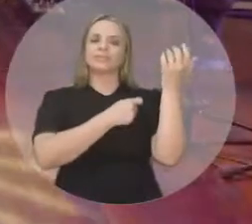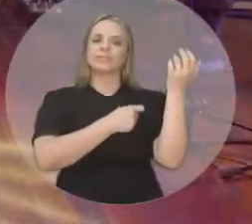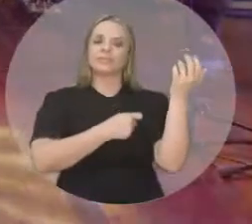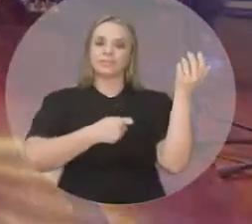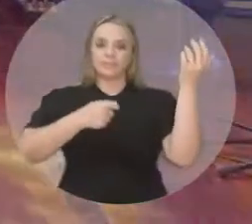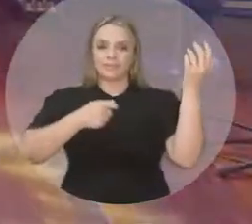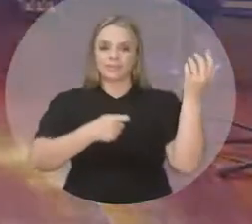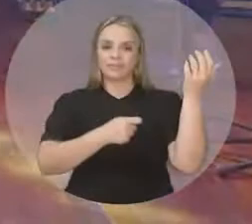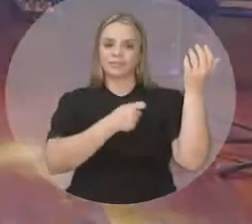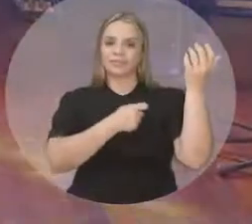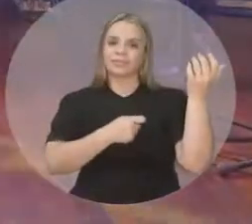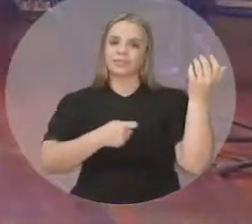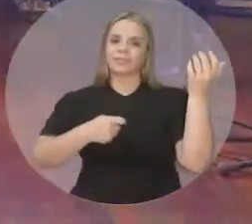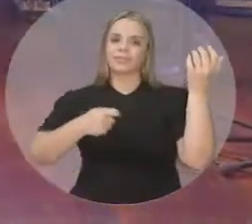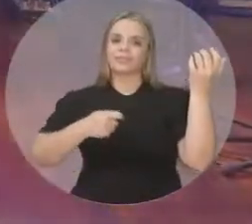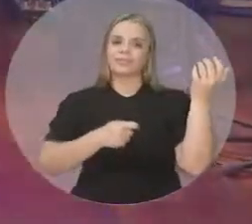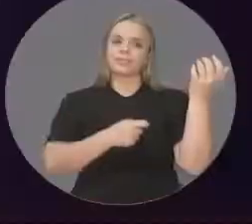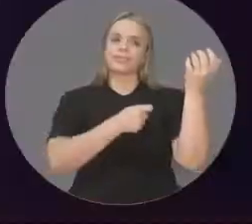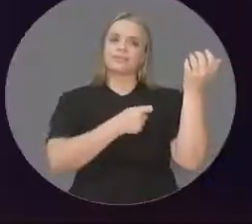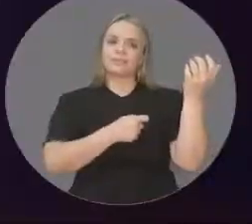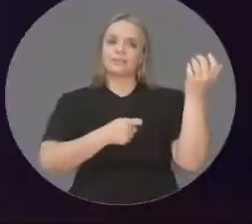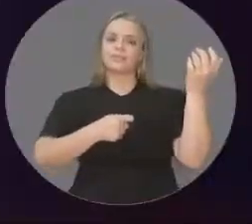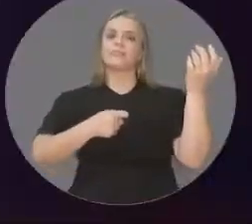No repique da viola, nossa história vou